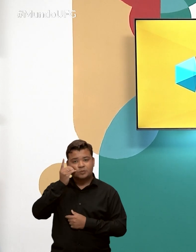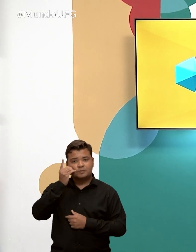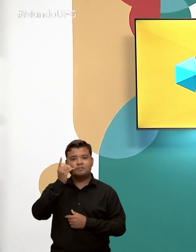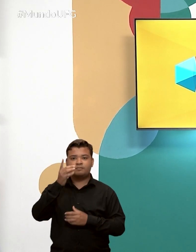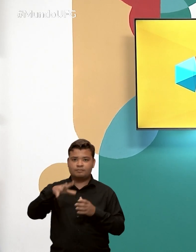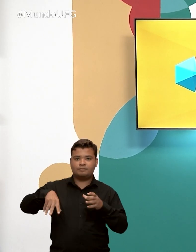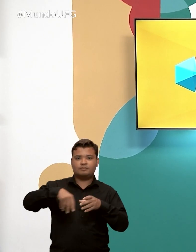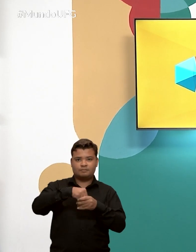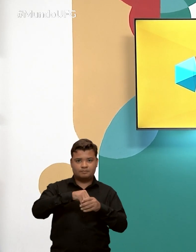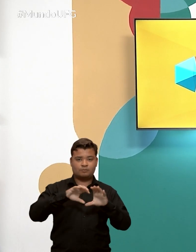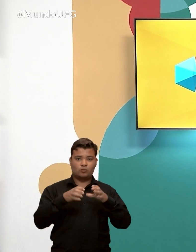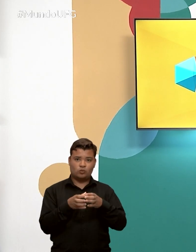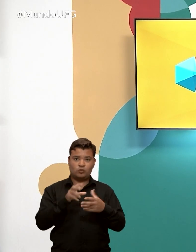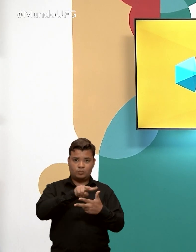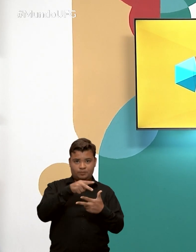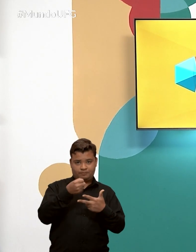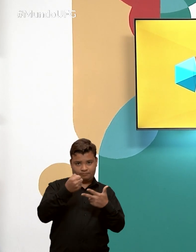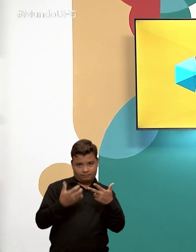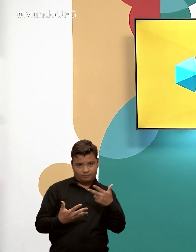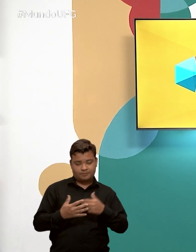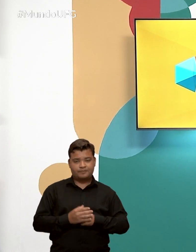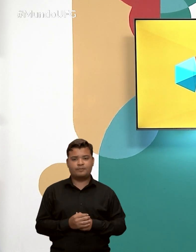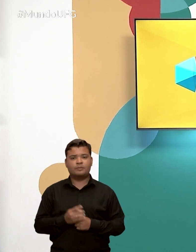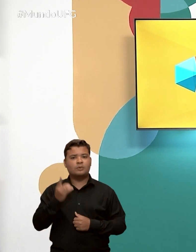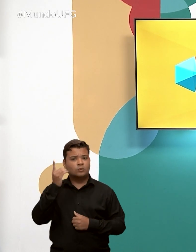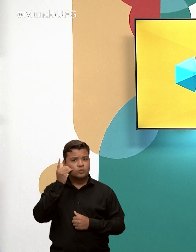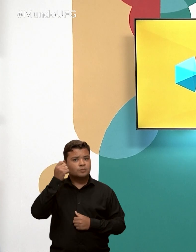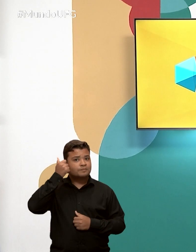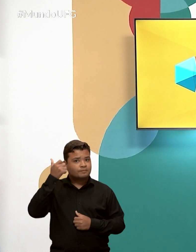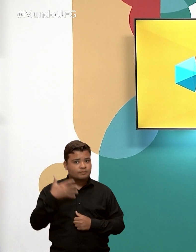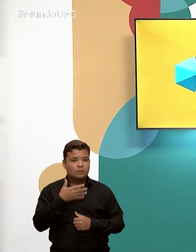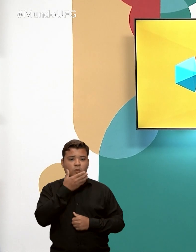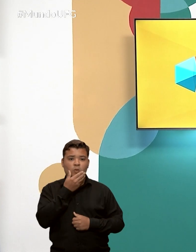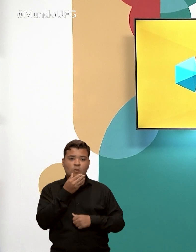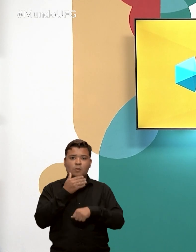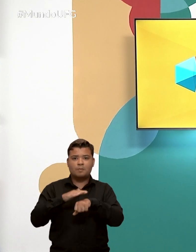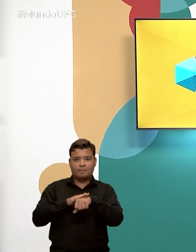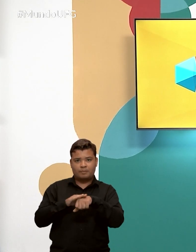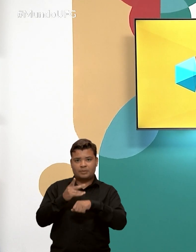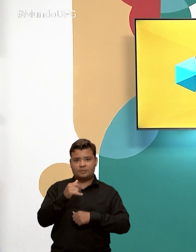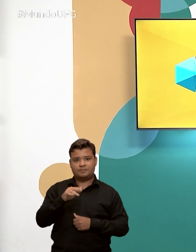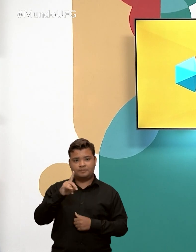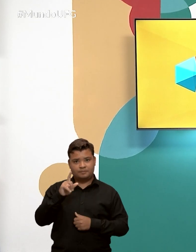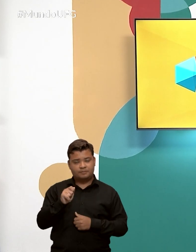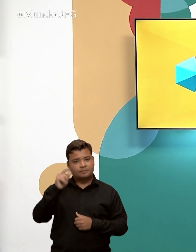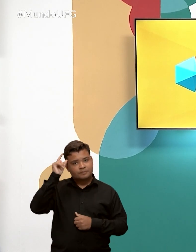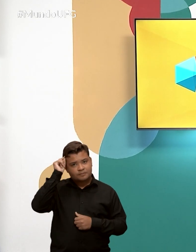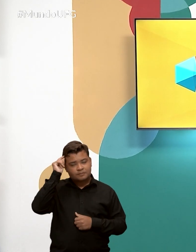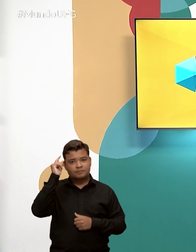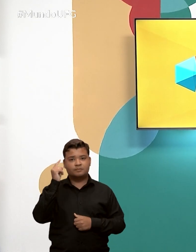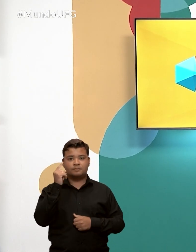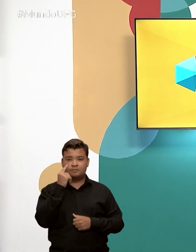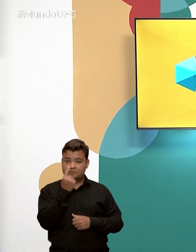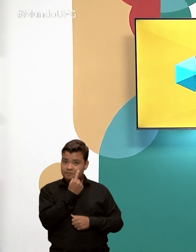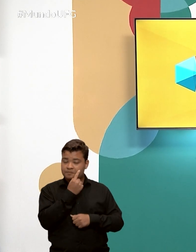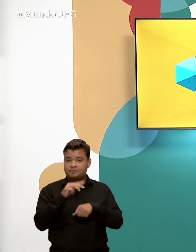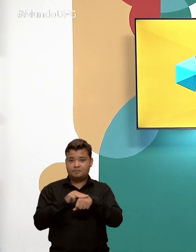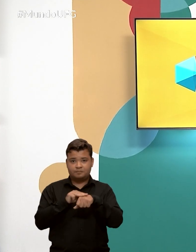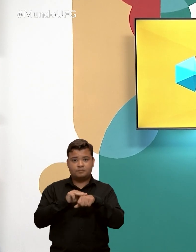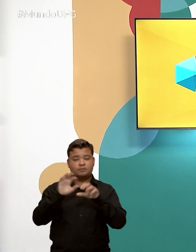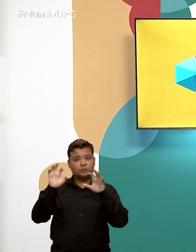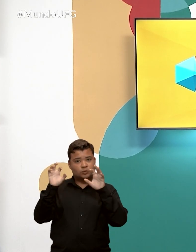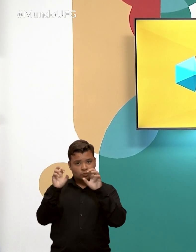Ele é integrante do Labitave. Diogo se identifica como homem de pele parda, tem cabelos castanhos escuros, lisos